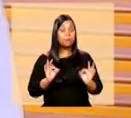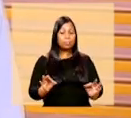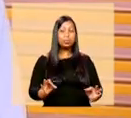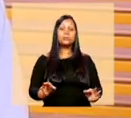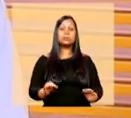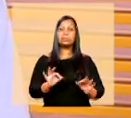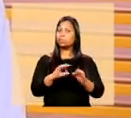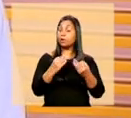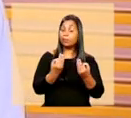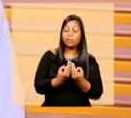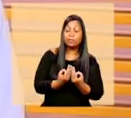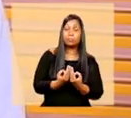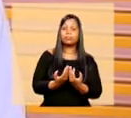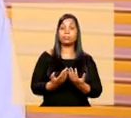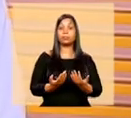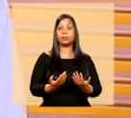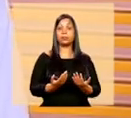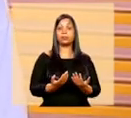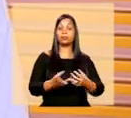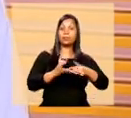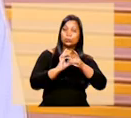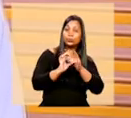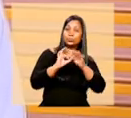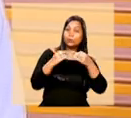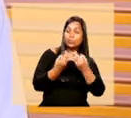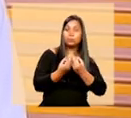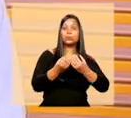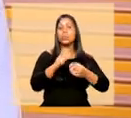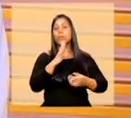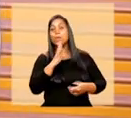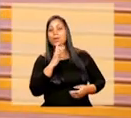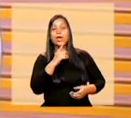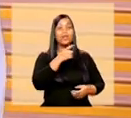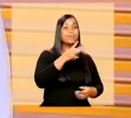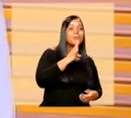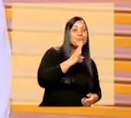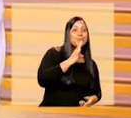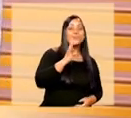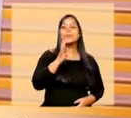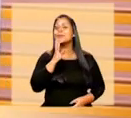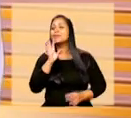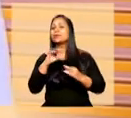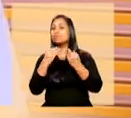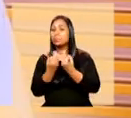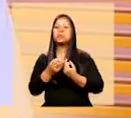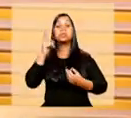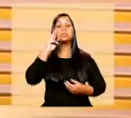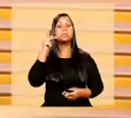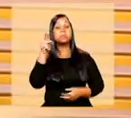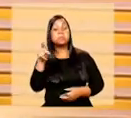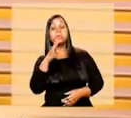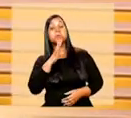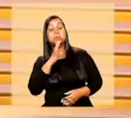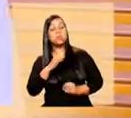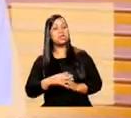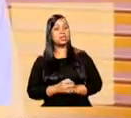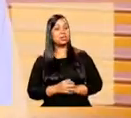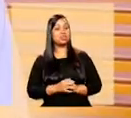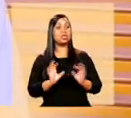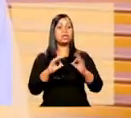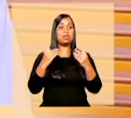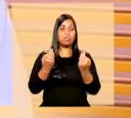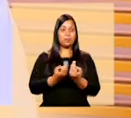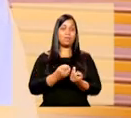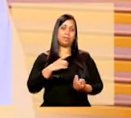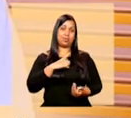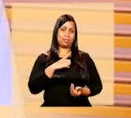realmente é. Porque é uma família. Se forma uma família, então um conhece o outro, um conhece a família do outro. A história do outro, né? Fica-se uma